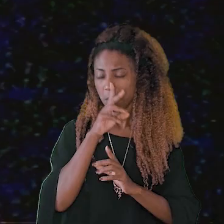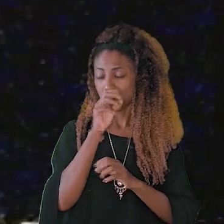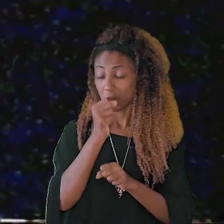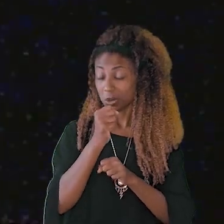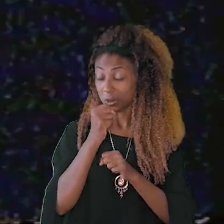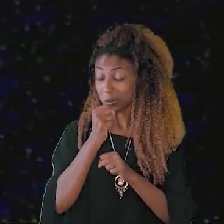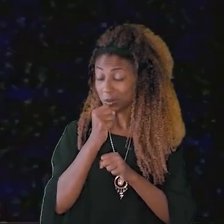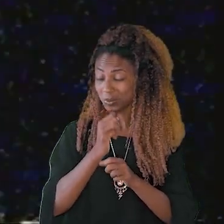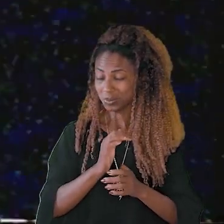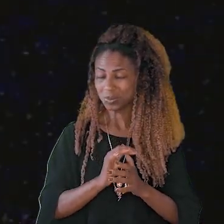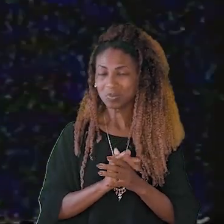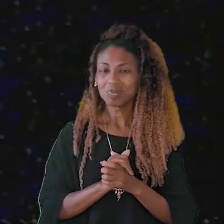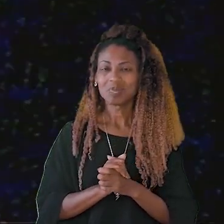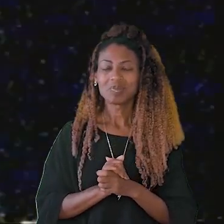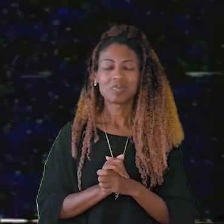hoje também.